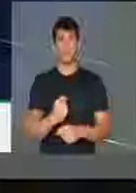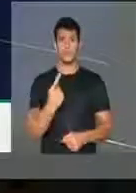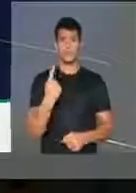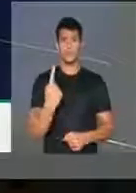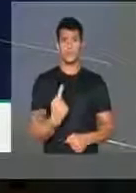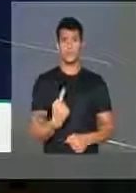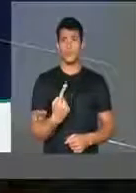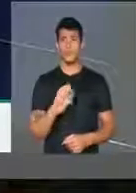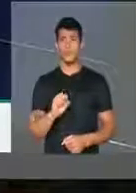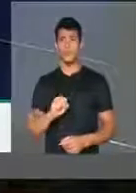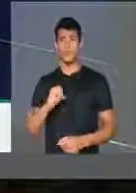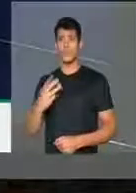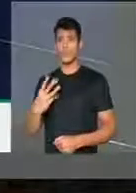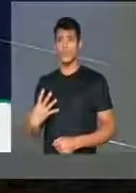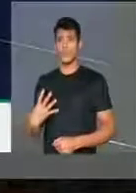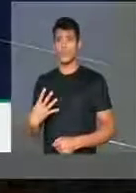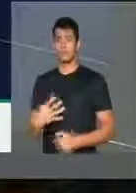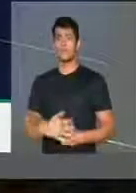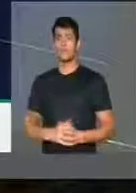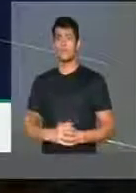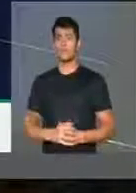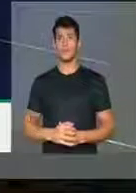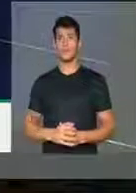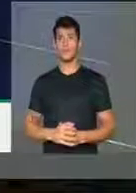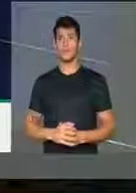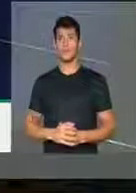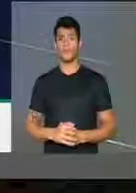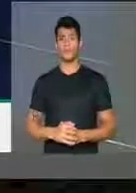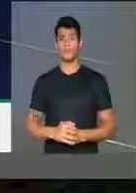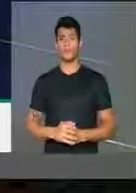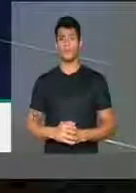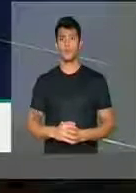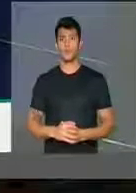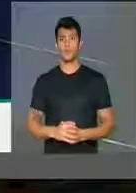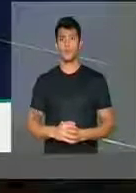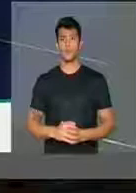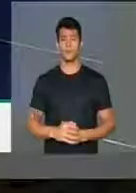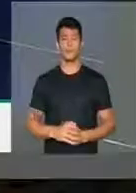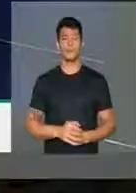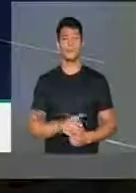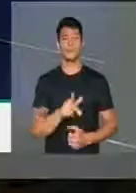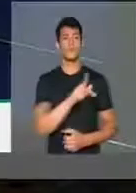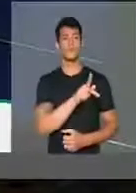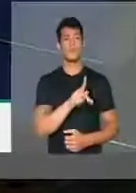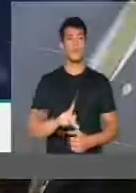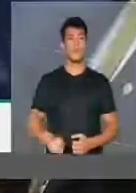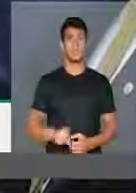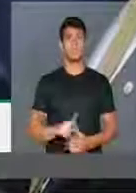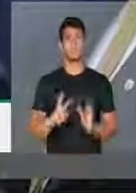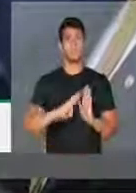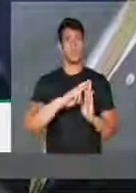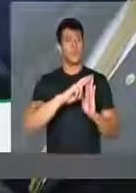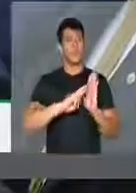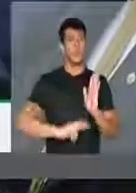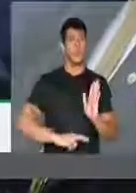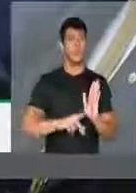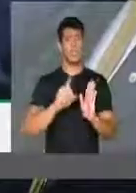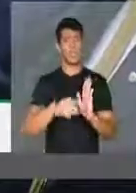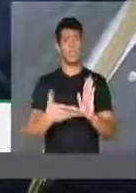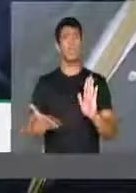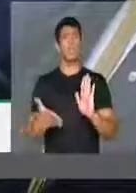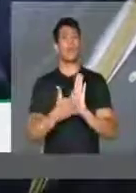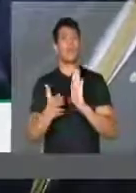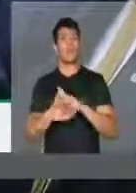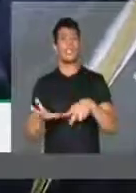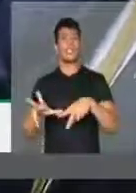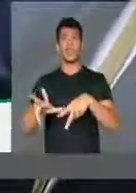Um total de votos, 184 votos não. Deputado Bebeto. Senhor presidente, o relatório é uma homenagem à